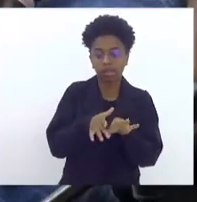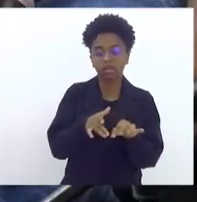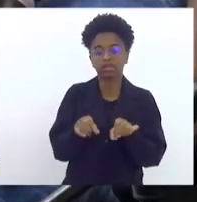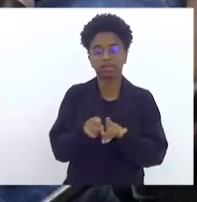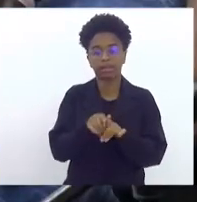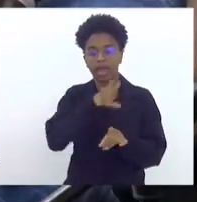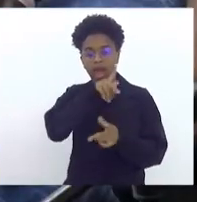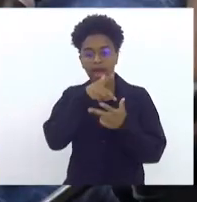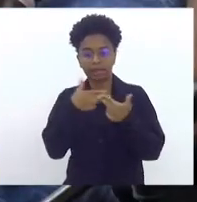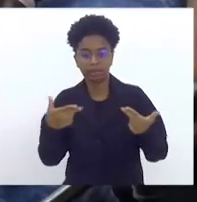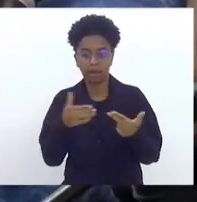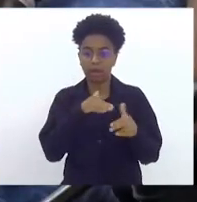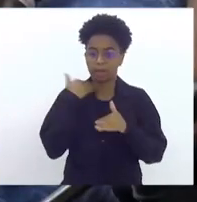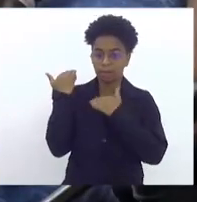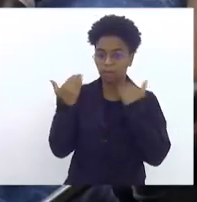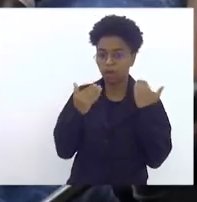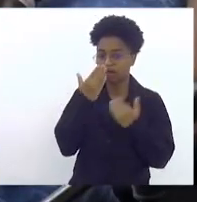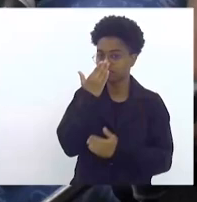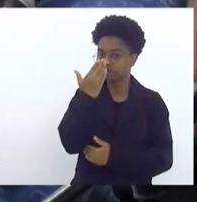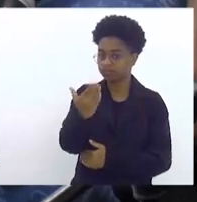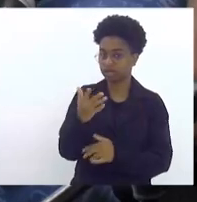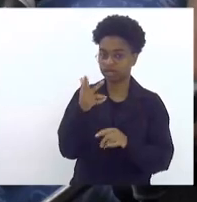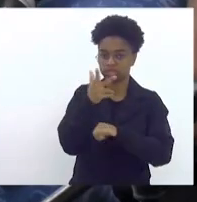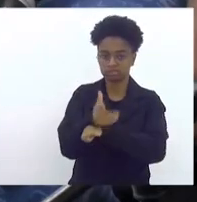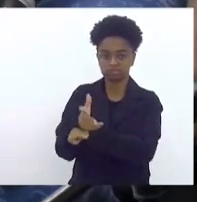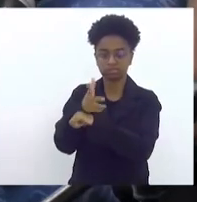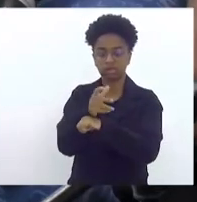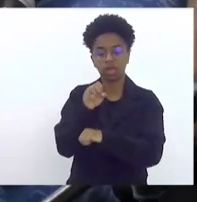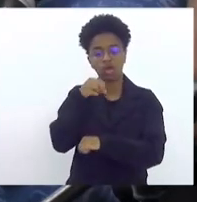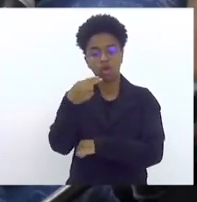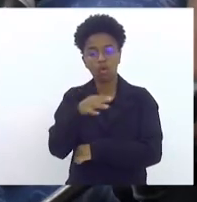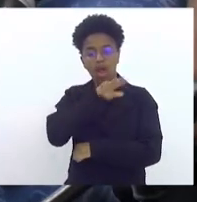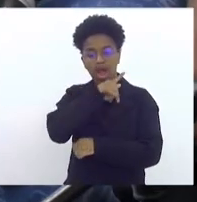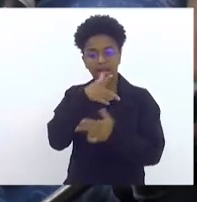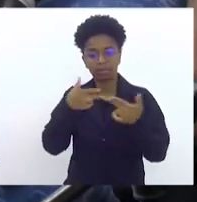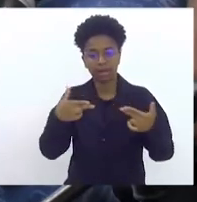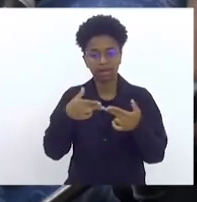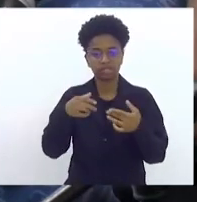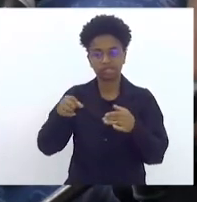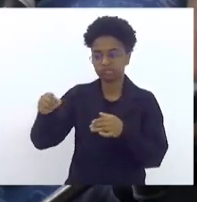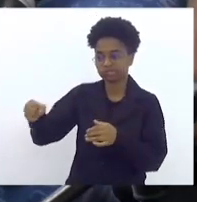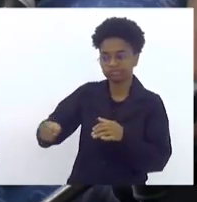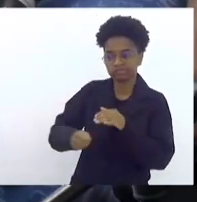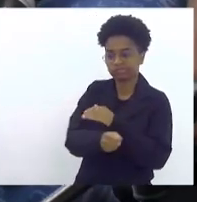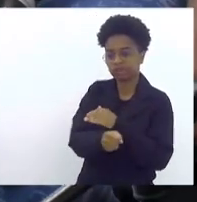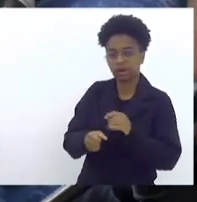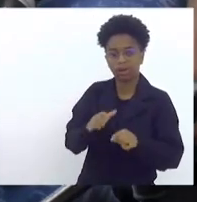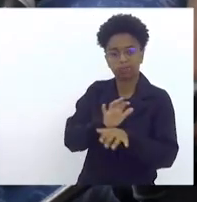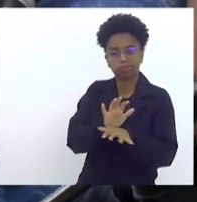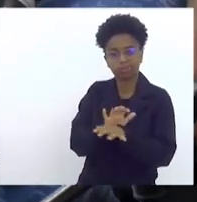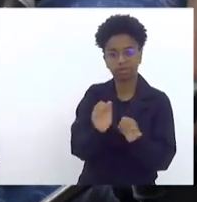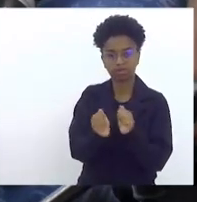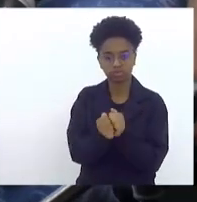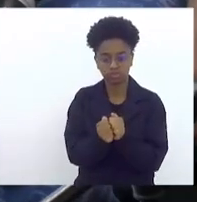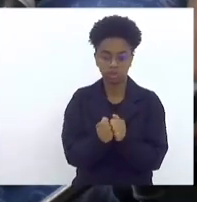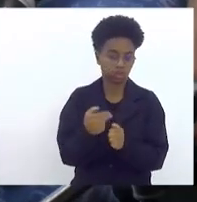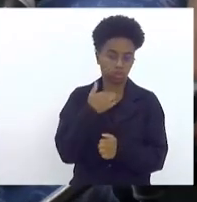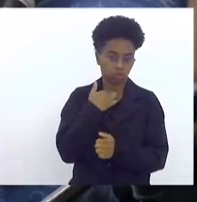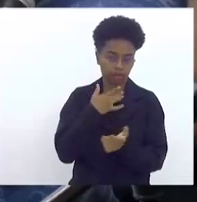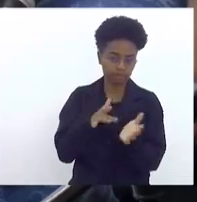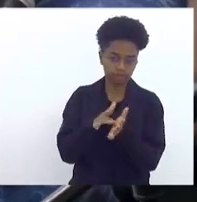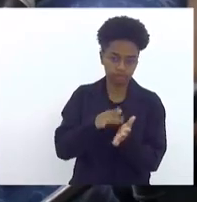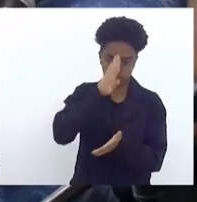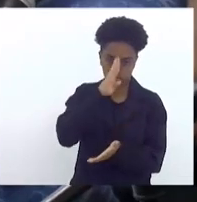que são mortos ali na frente das câmeras ou trazer Esses animais para o contexto sexual a gente não pode fingir que isso não está acontecendo